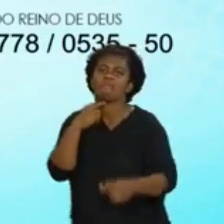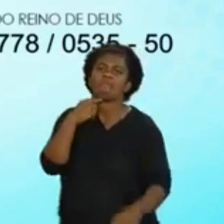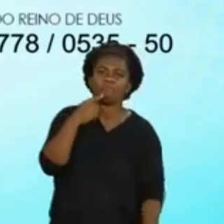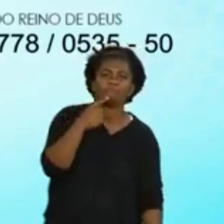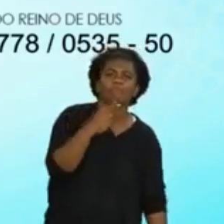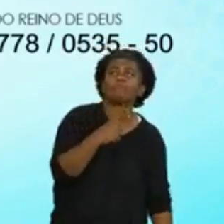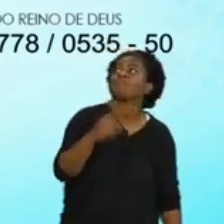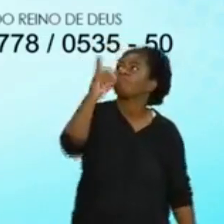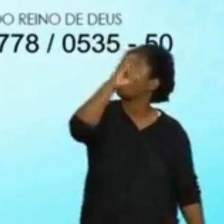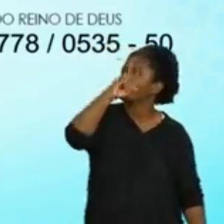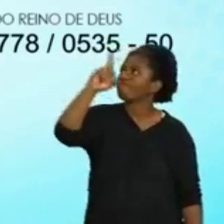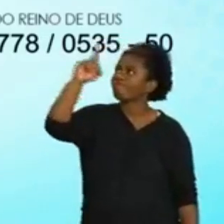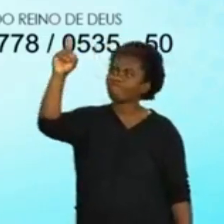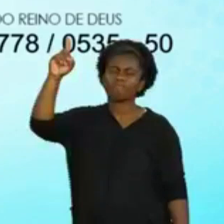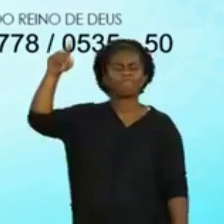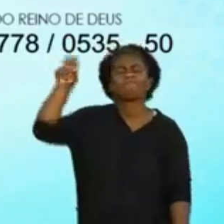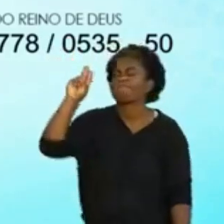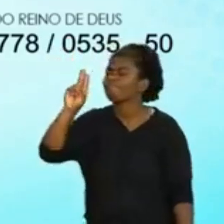duvidar